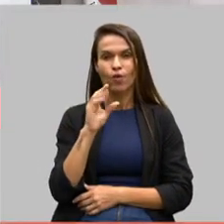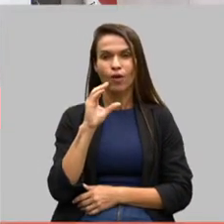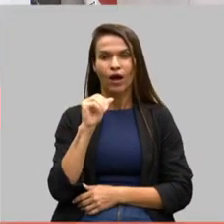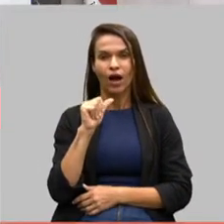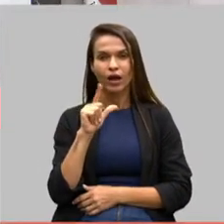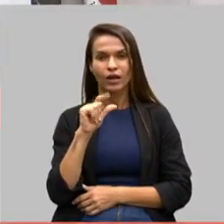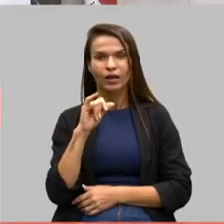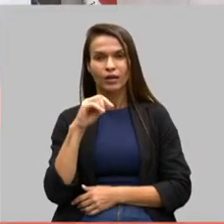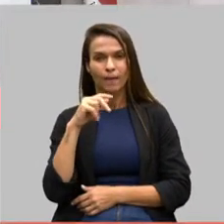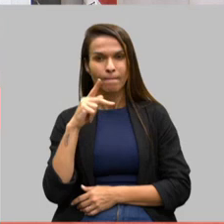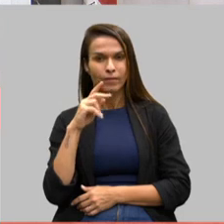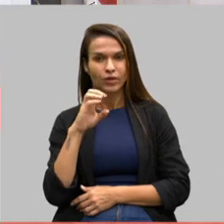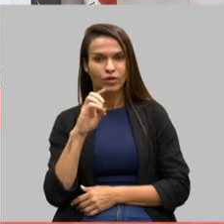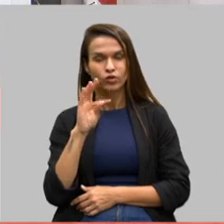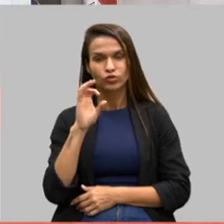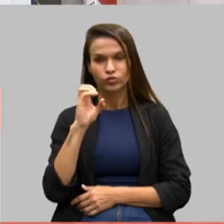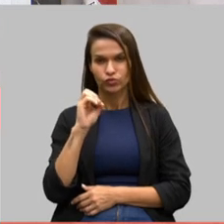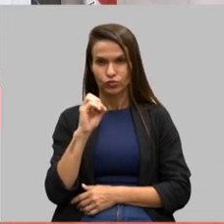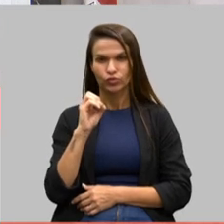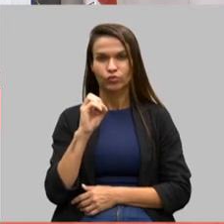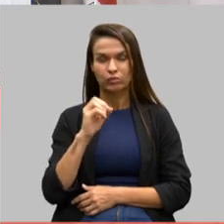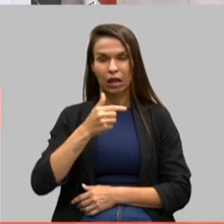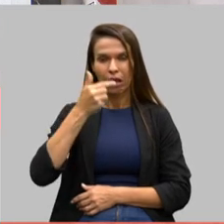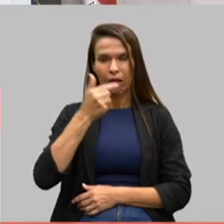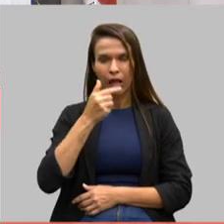tem a segunda maior represa